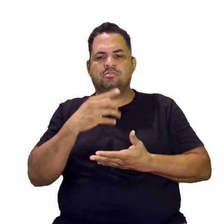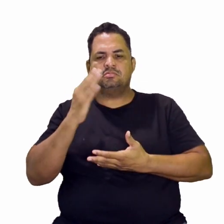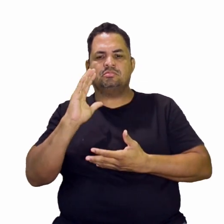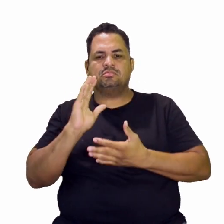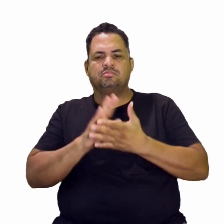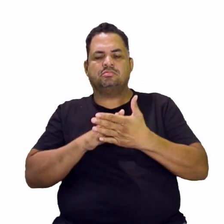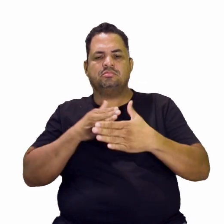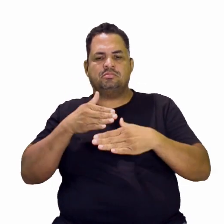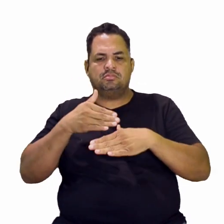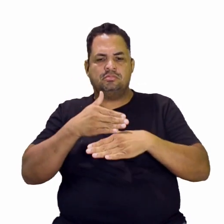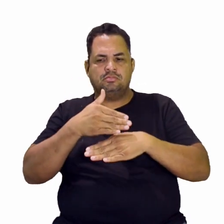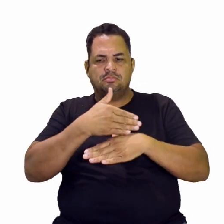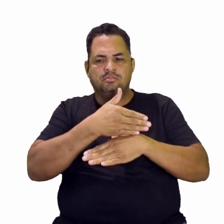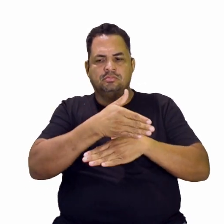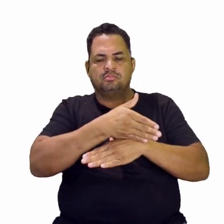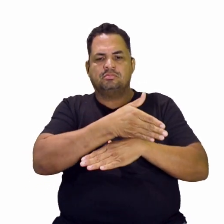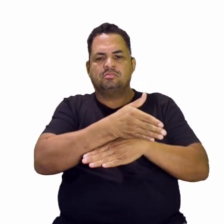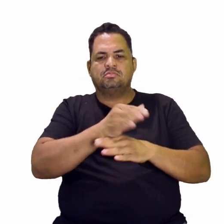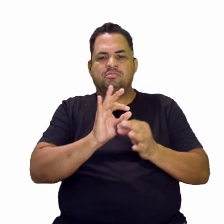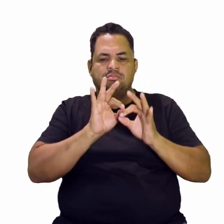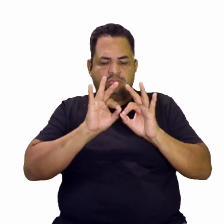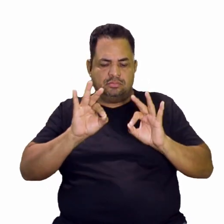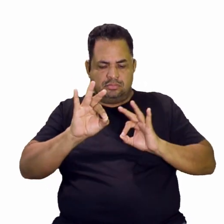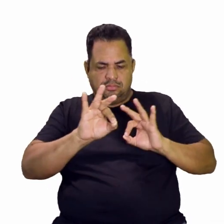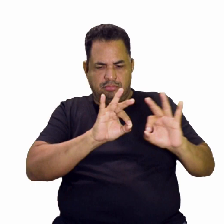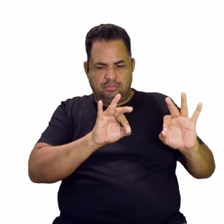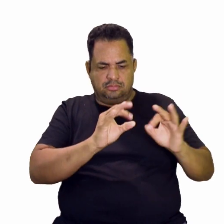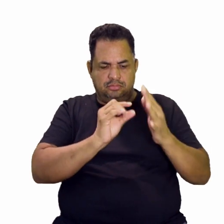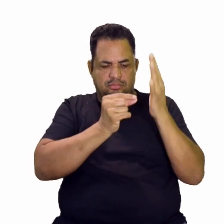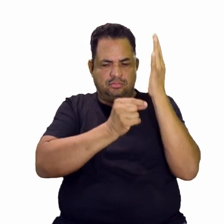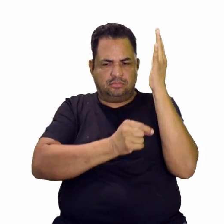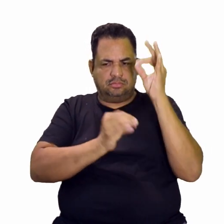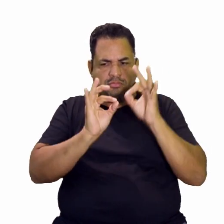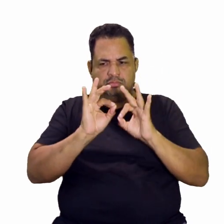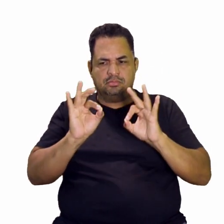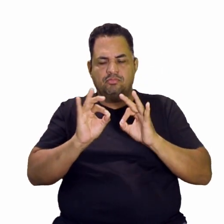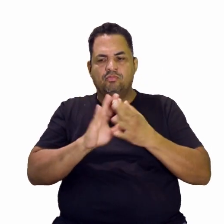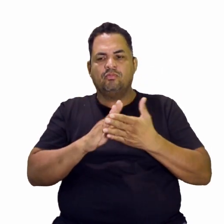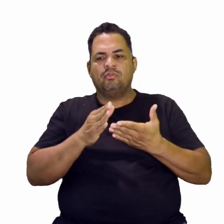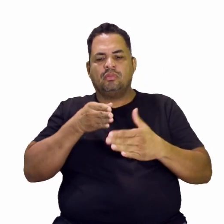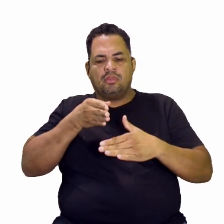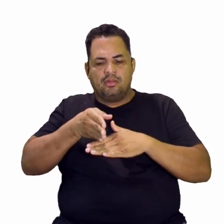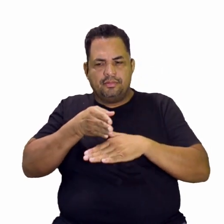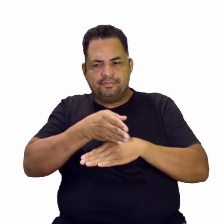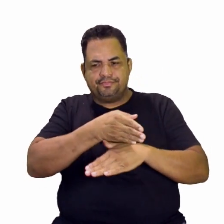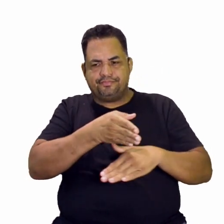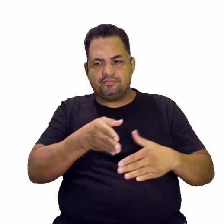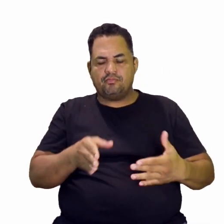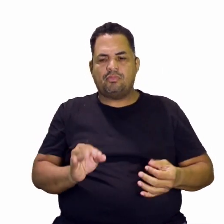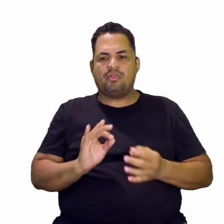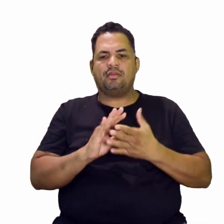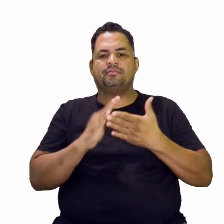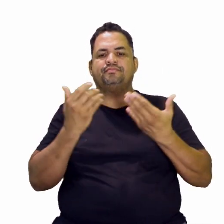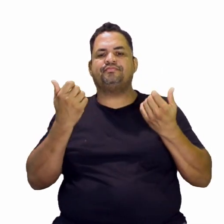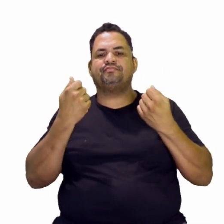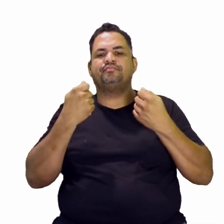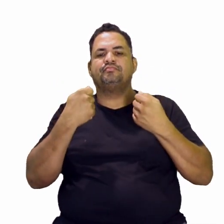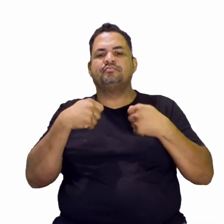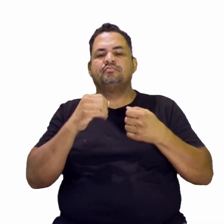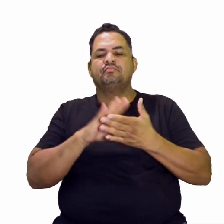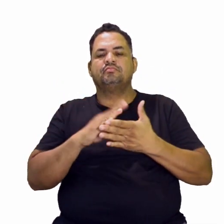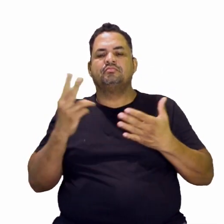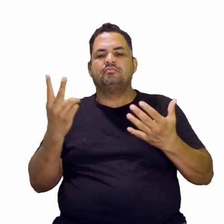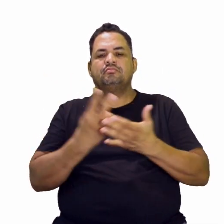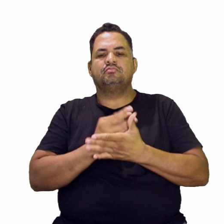conseguem percorrer canos muito fininhos, tubulações muito finas, até infiltrações. Pode acontecer justamente por